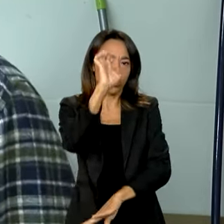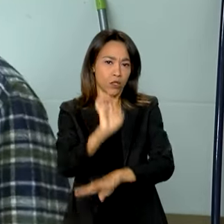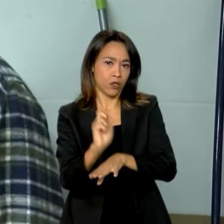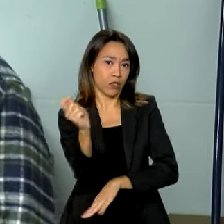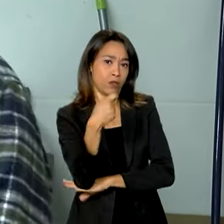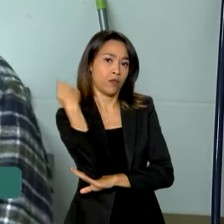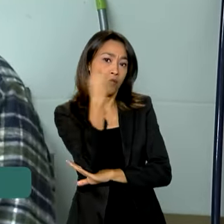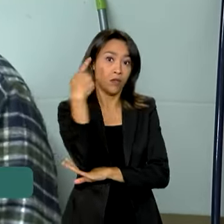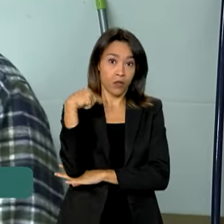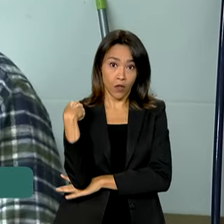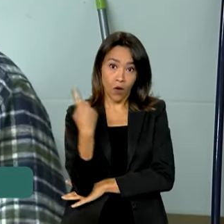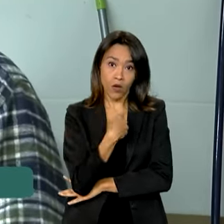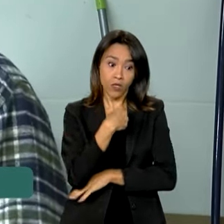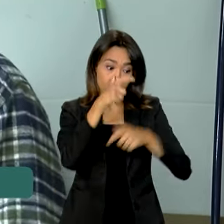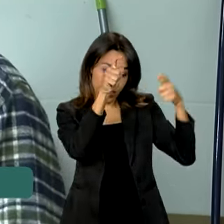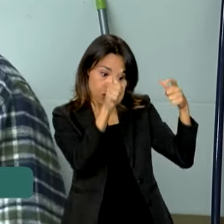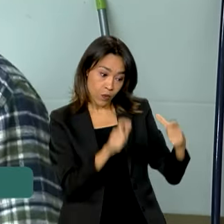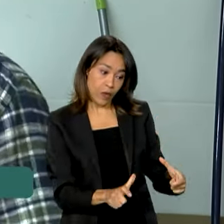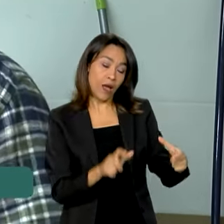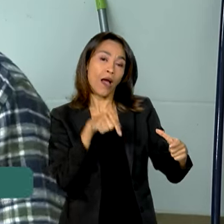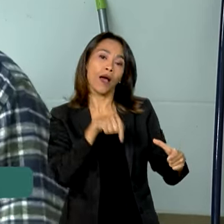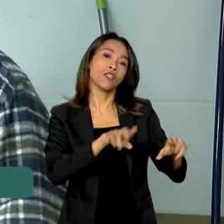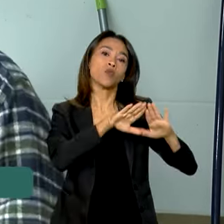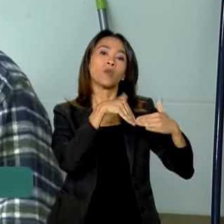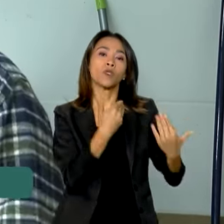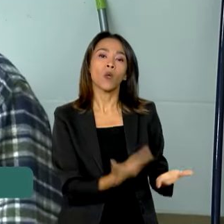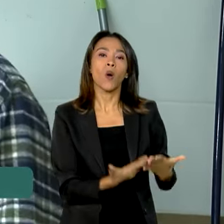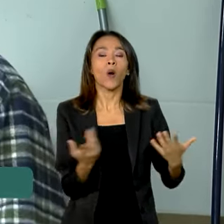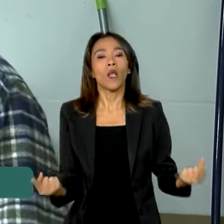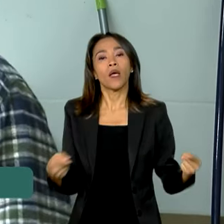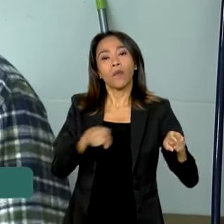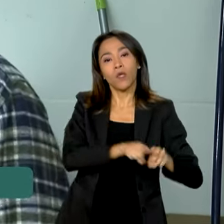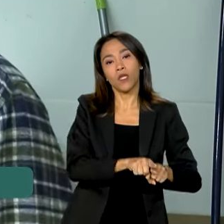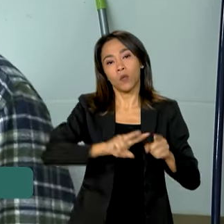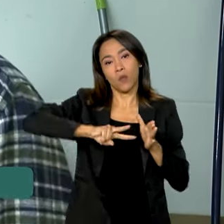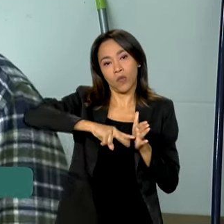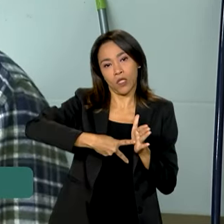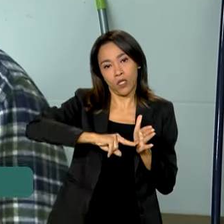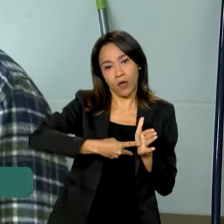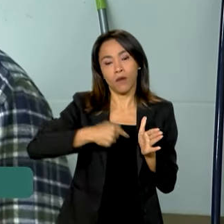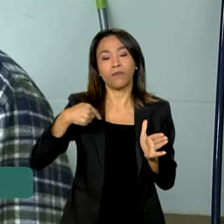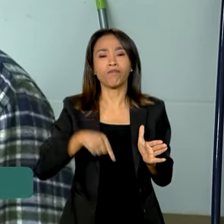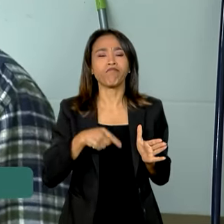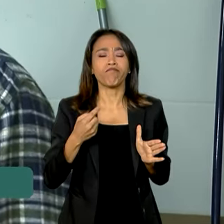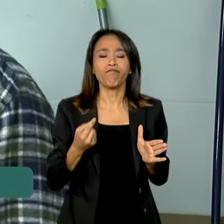estamos aqui no abrigo do Colégio Mesquita, junto com os sindicatos metalúrgicos, com cerca de